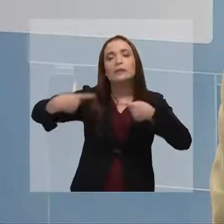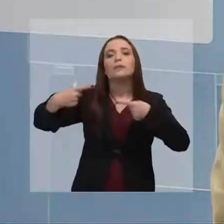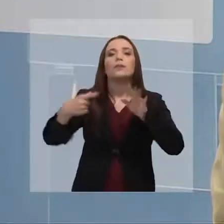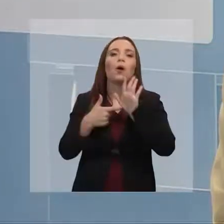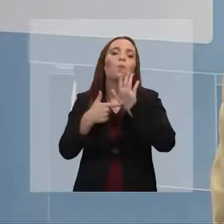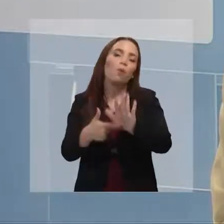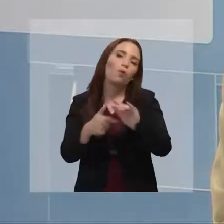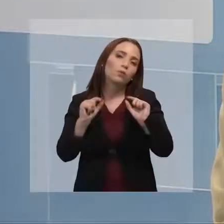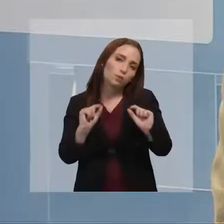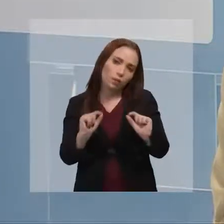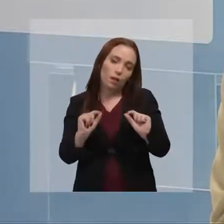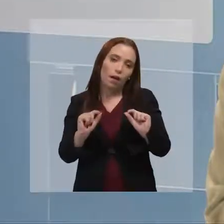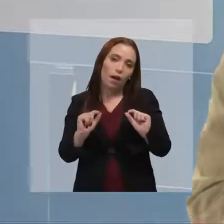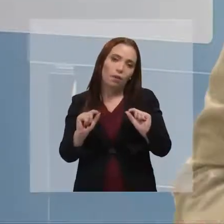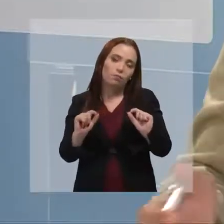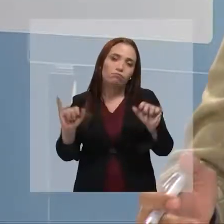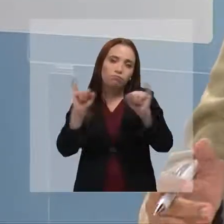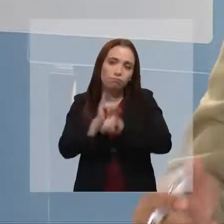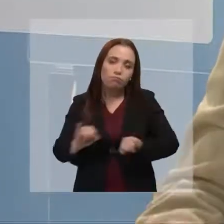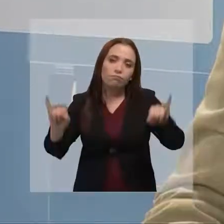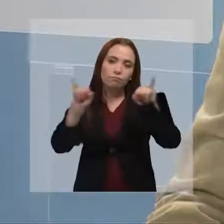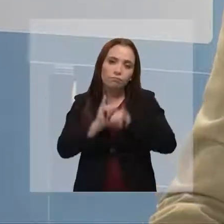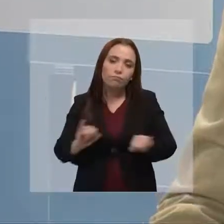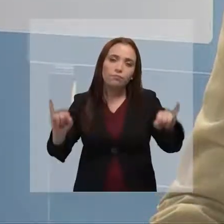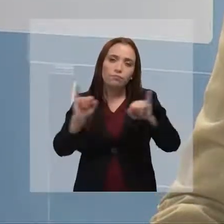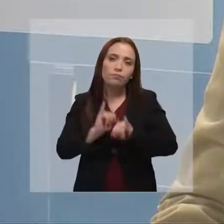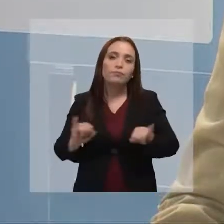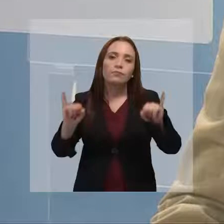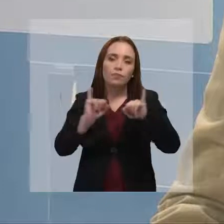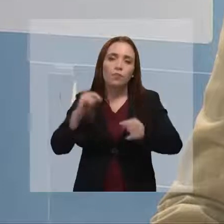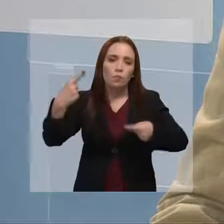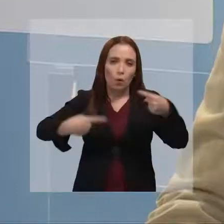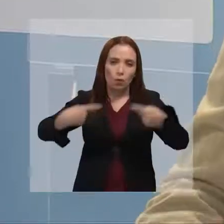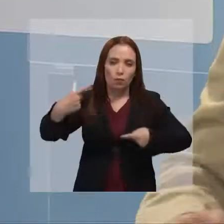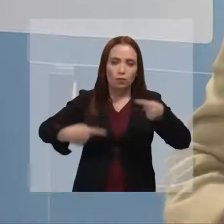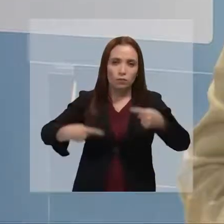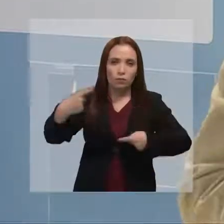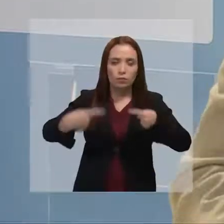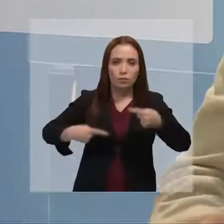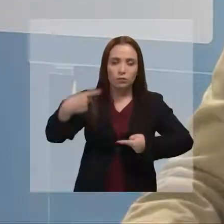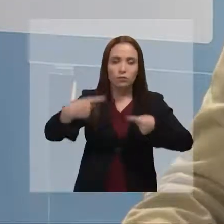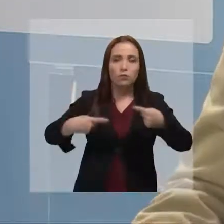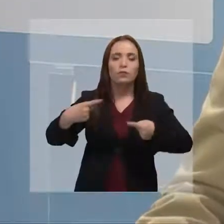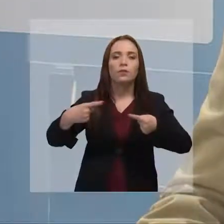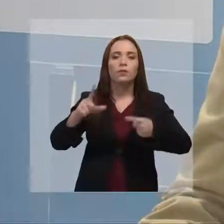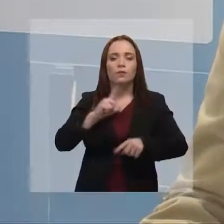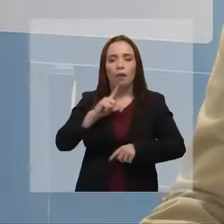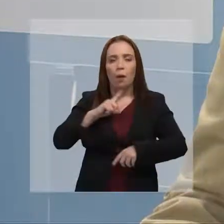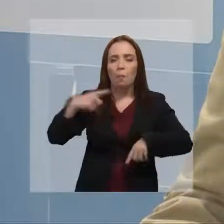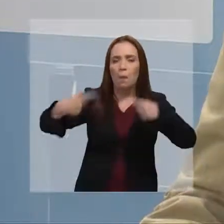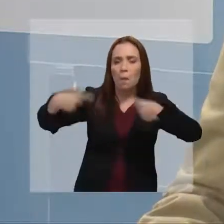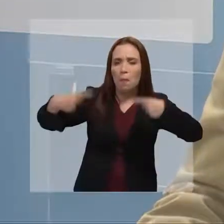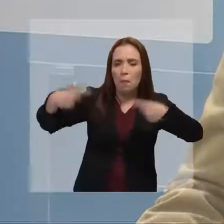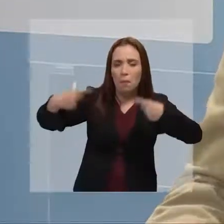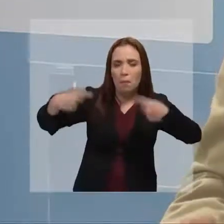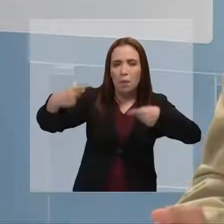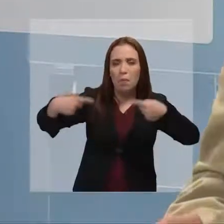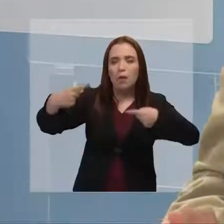do que se foi propagado durante a campanha política, no embate, no